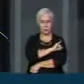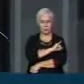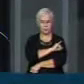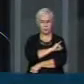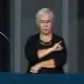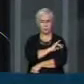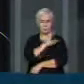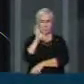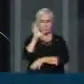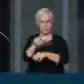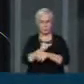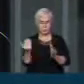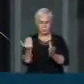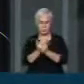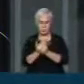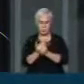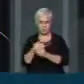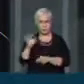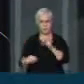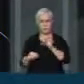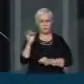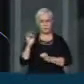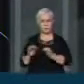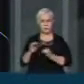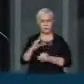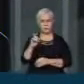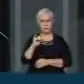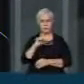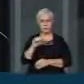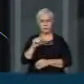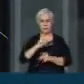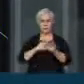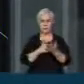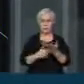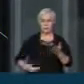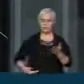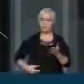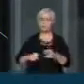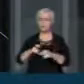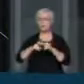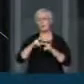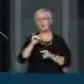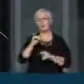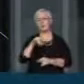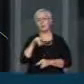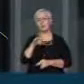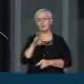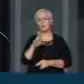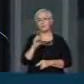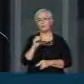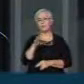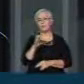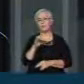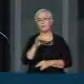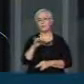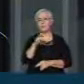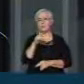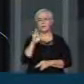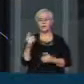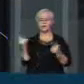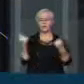ajuizou uma ação civil pública por ato de improbidade administrativa contra o senhor